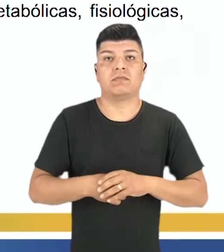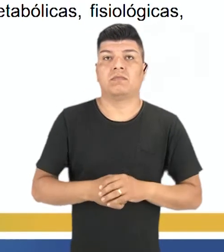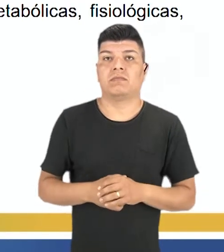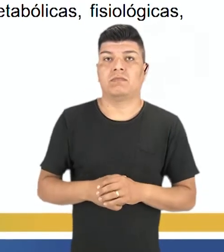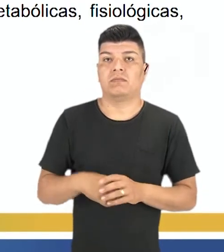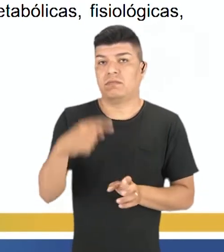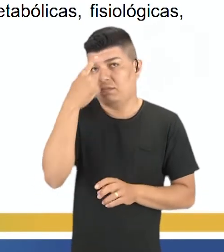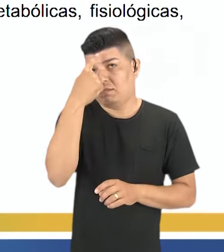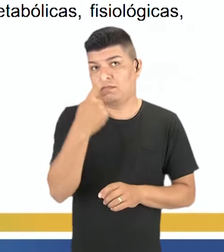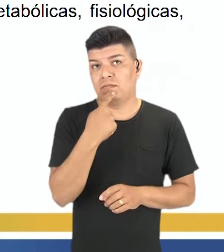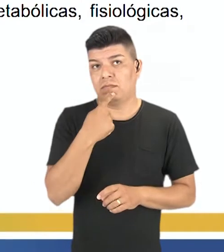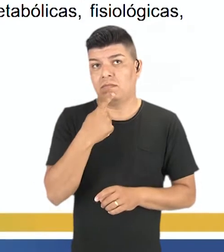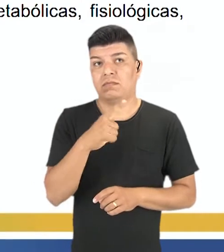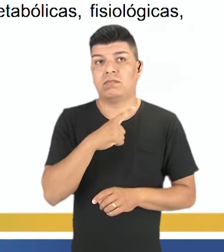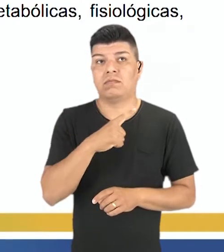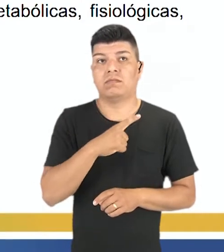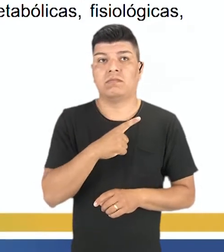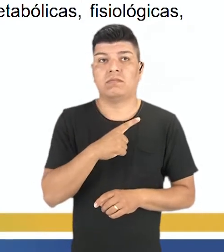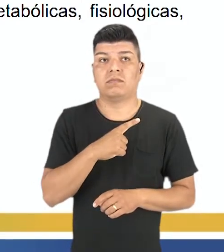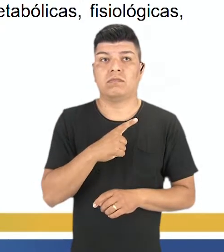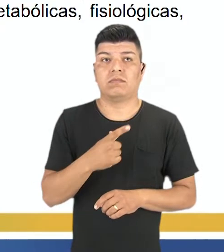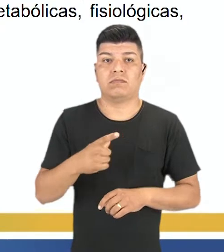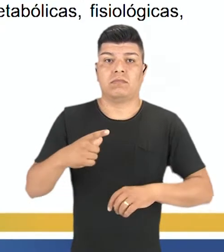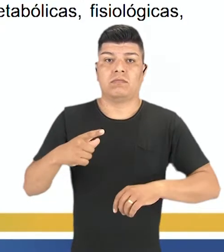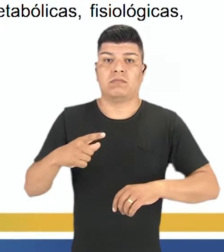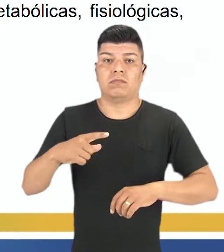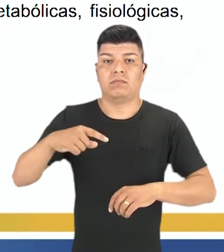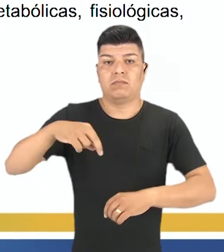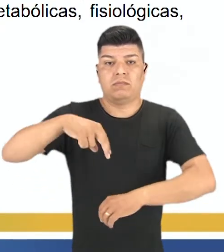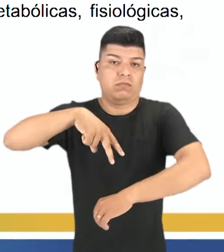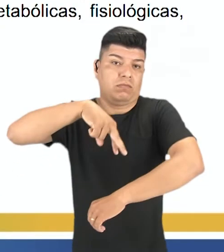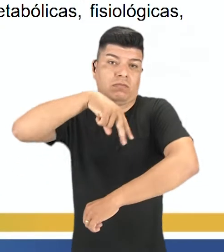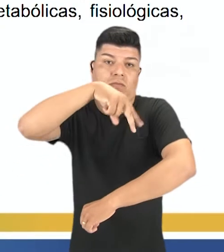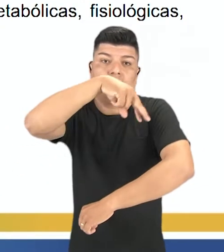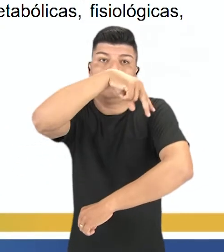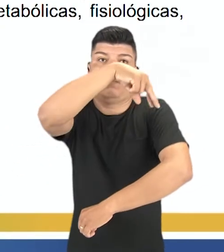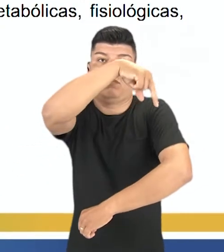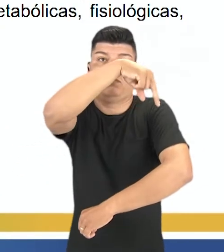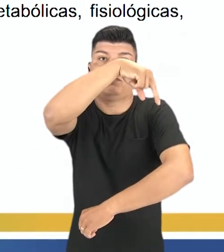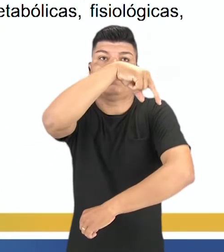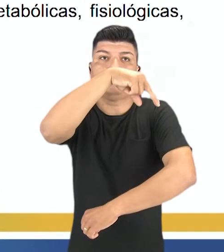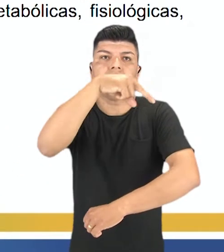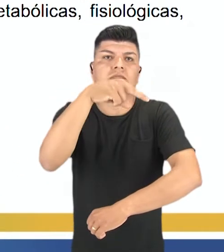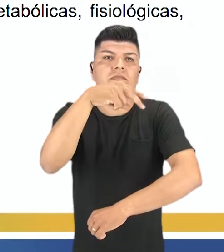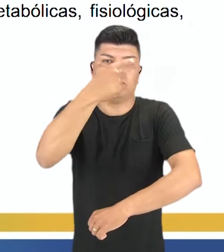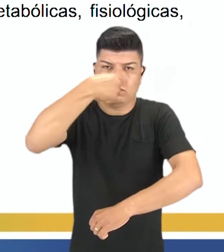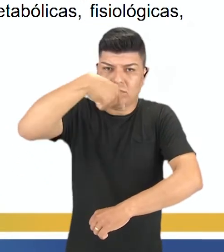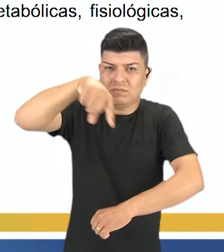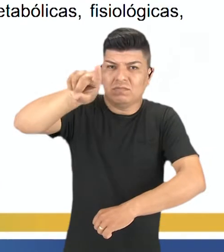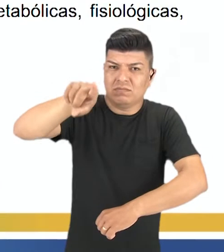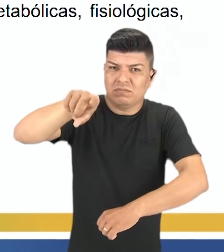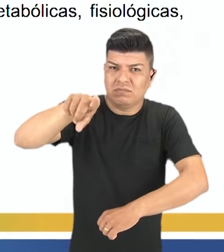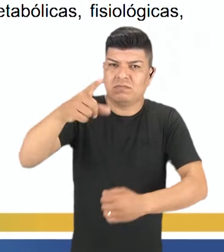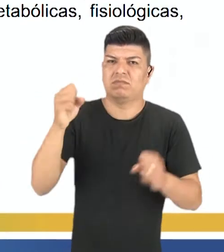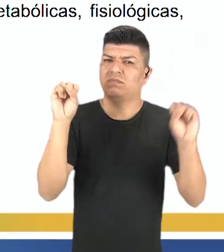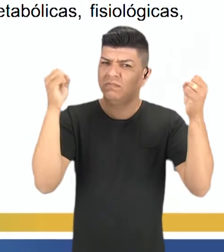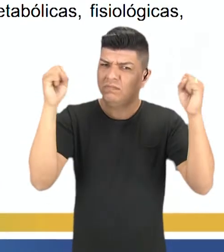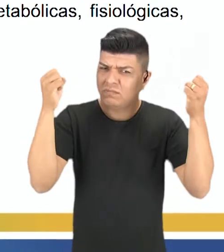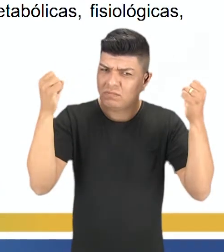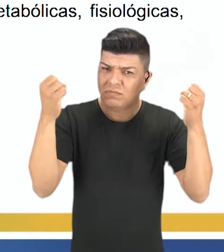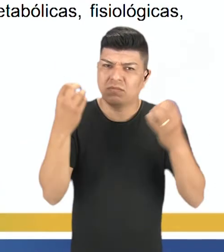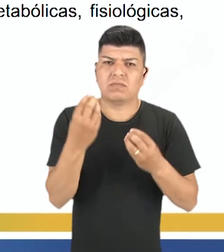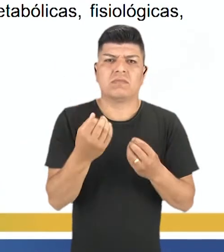né? Uma escada rolante na entrada de uma academia. Você vai para uma academia se movimentar. Qual a importância de uma escada rolante na